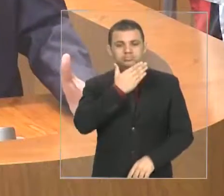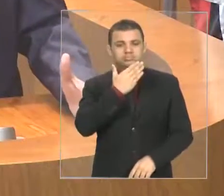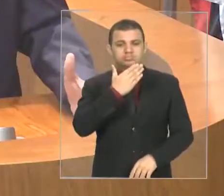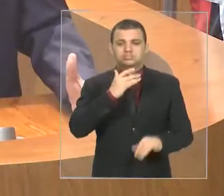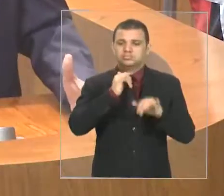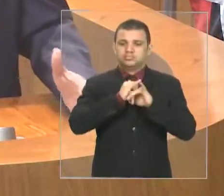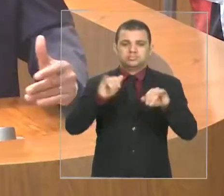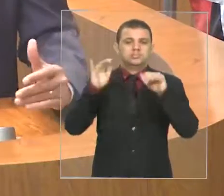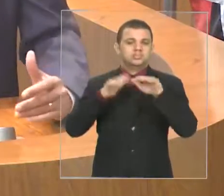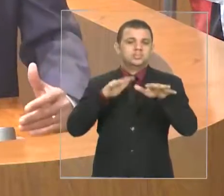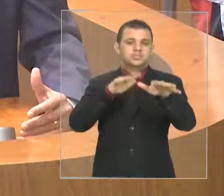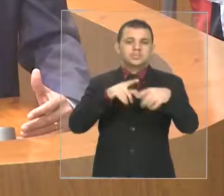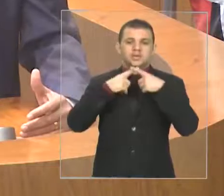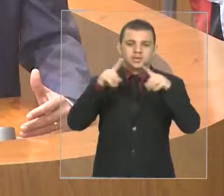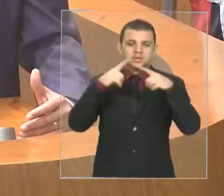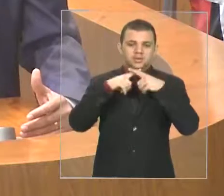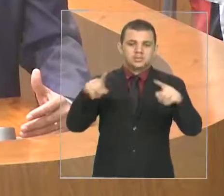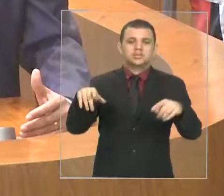manifestação na rua